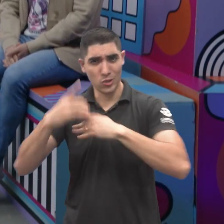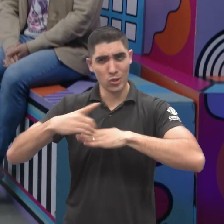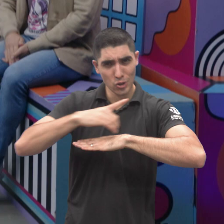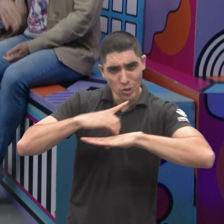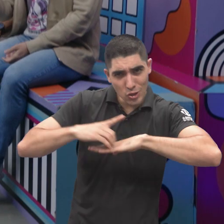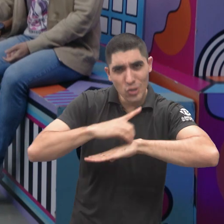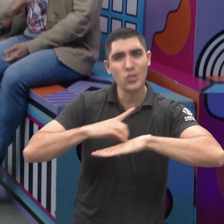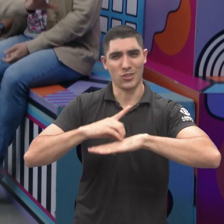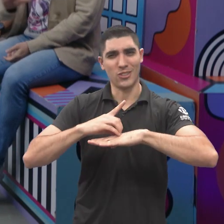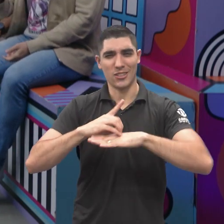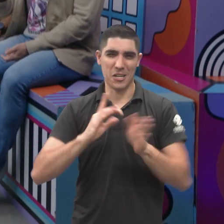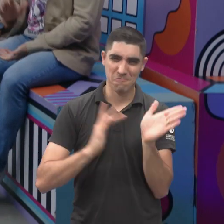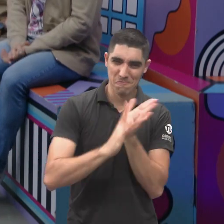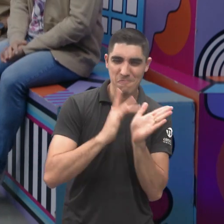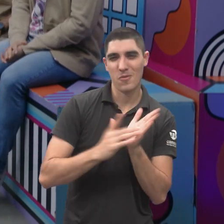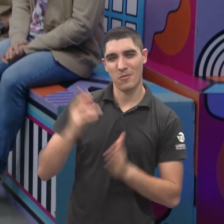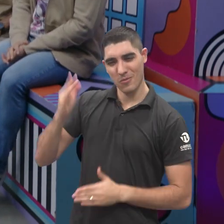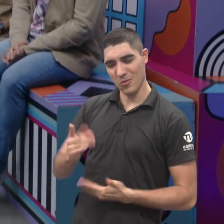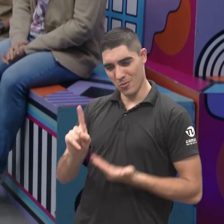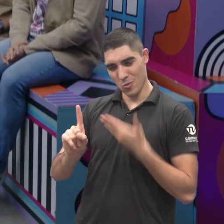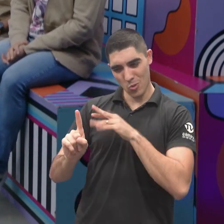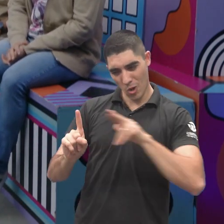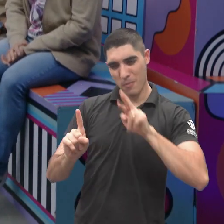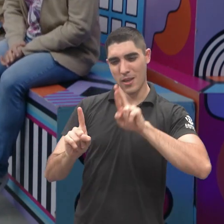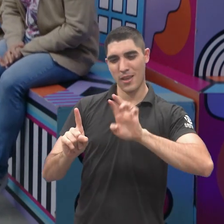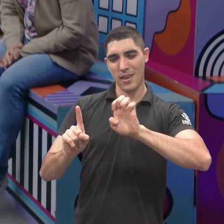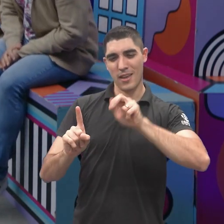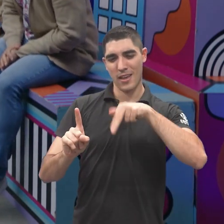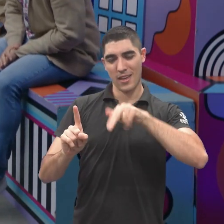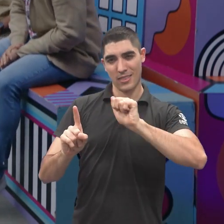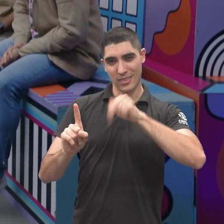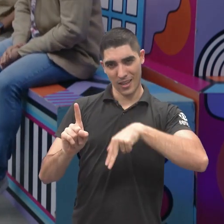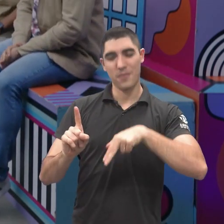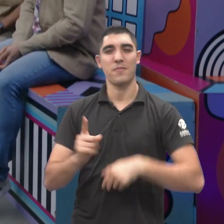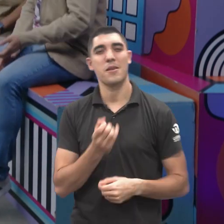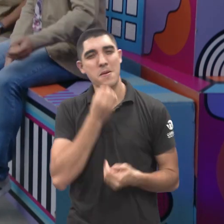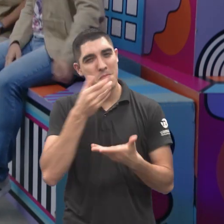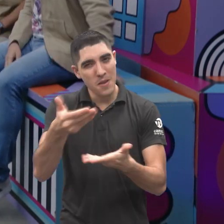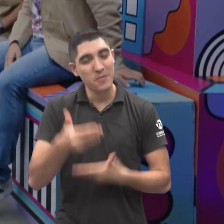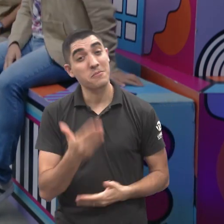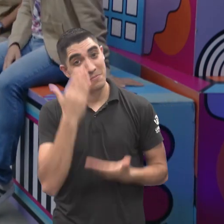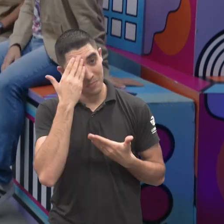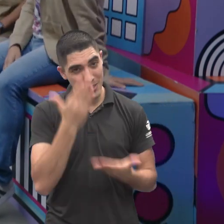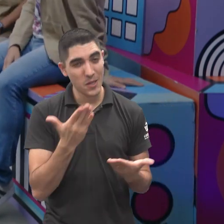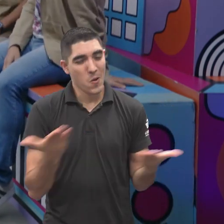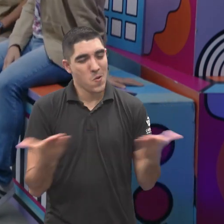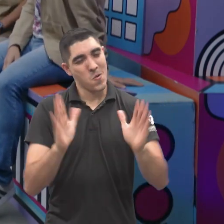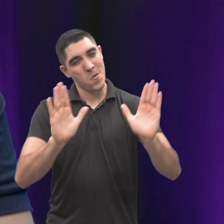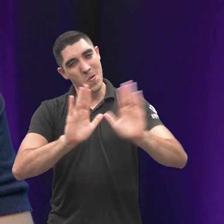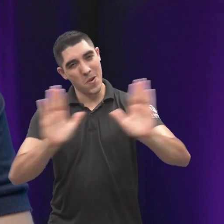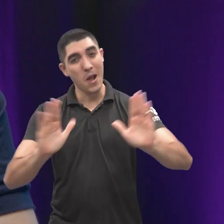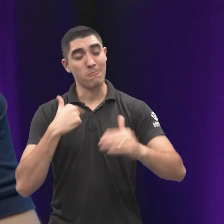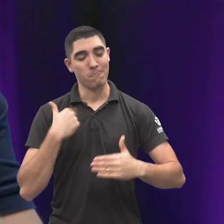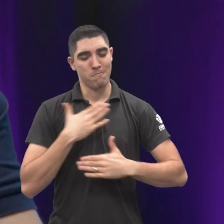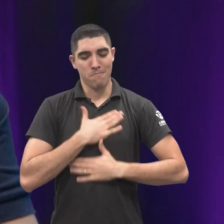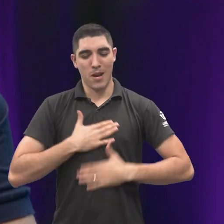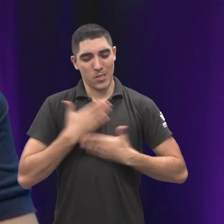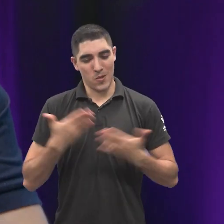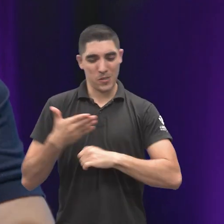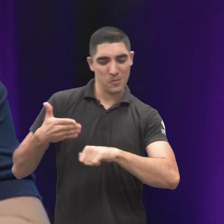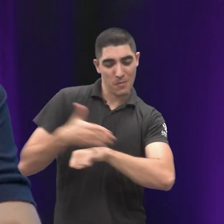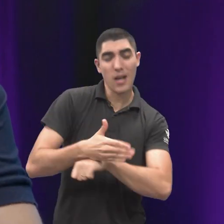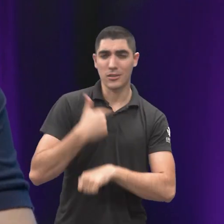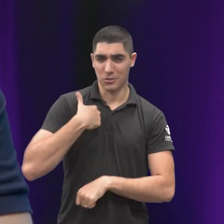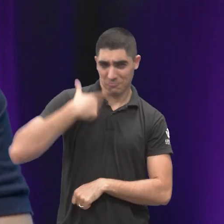a gente as tendências e tudo que tá vindo por aí. Bem-vindo, Renan. Obrigado. Olá, pessoal. Vai ser um prazer bater esse papo aqui. Eu não tenho